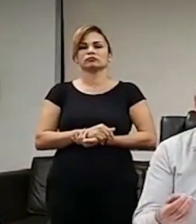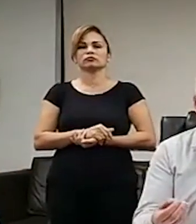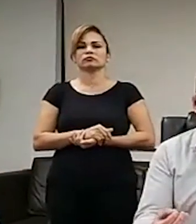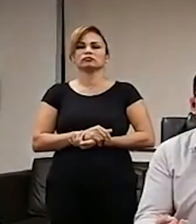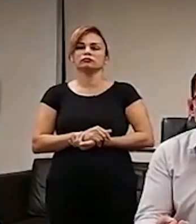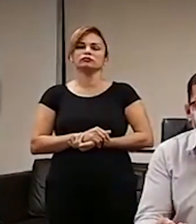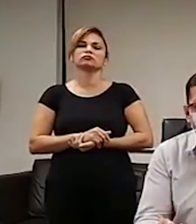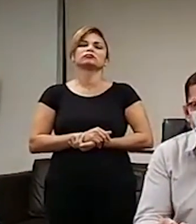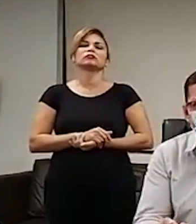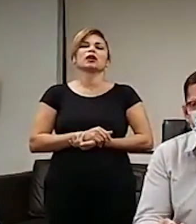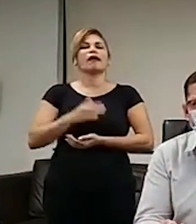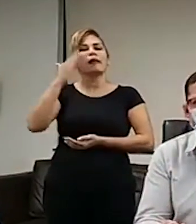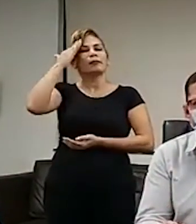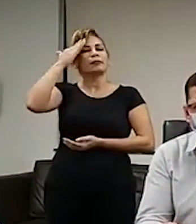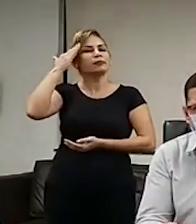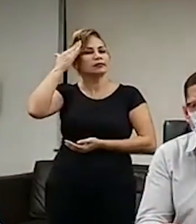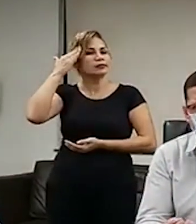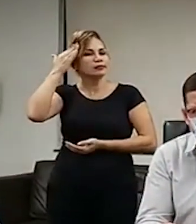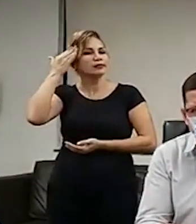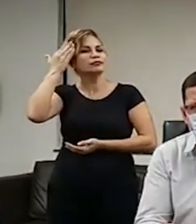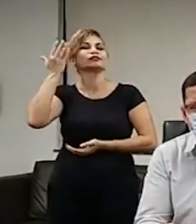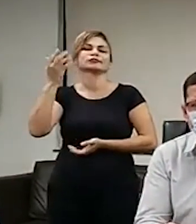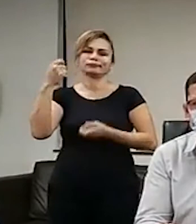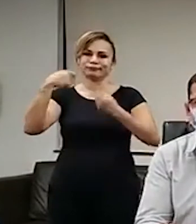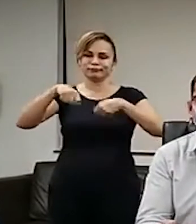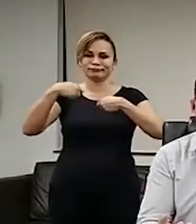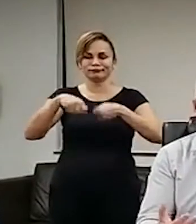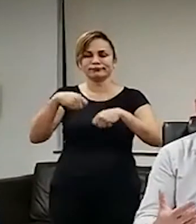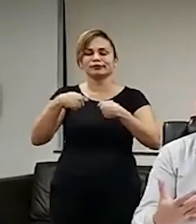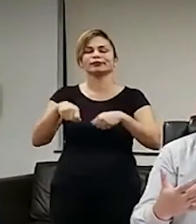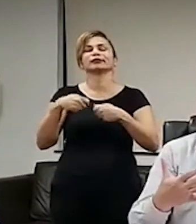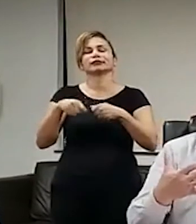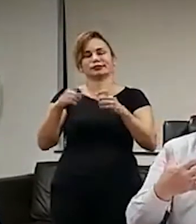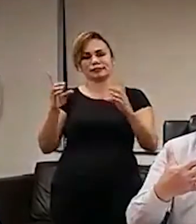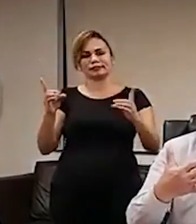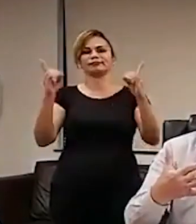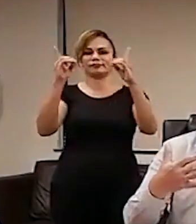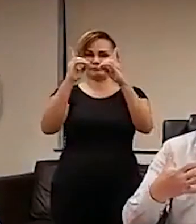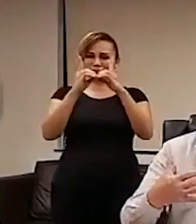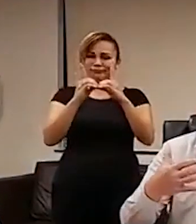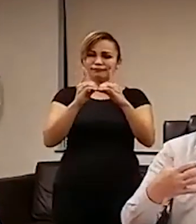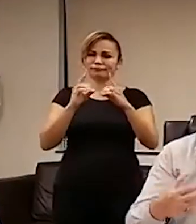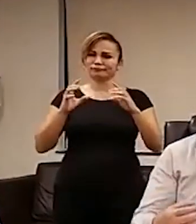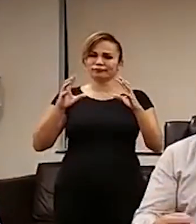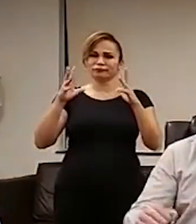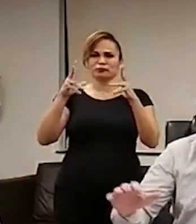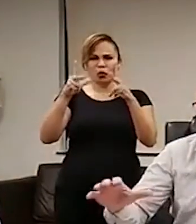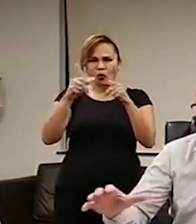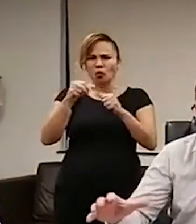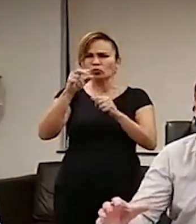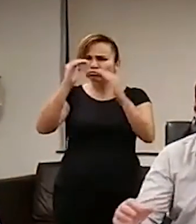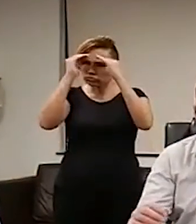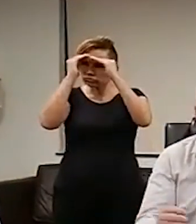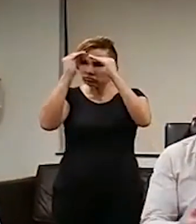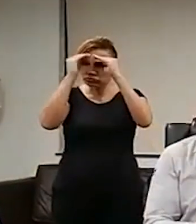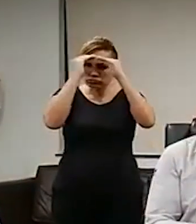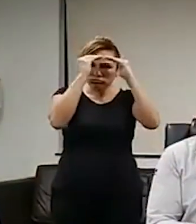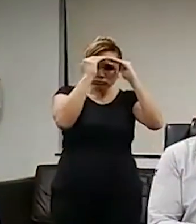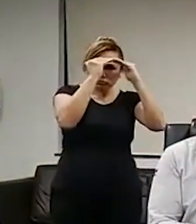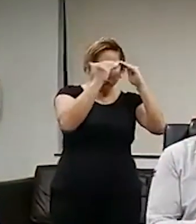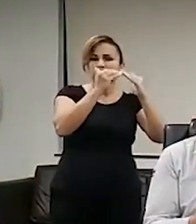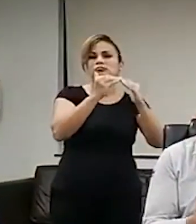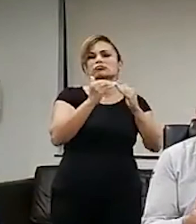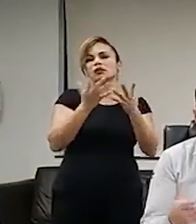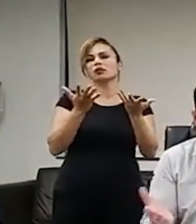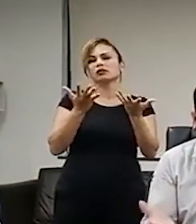as borracharias também precisam estar funcionando e todos se respeitando, sempre